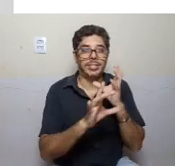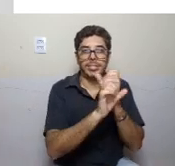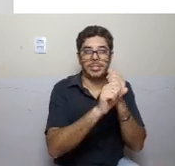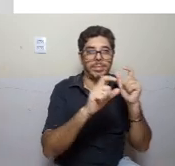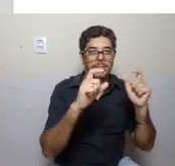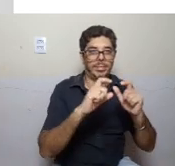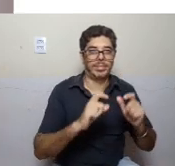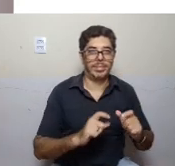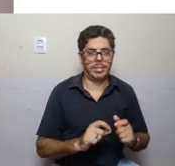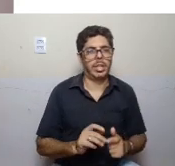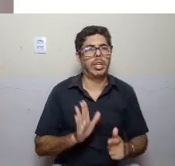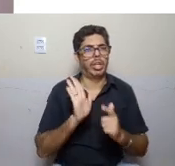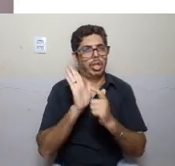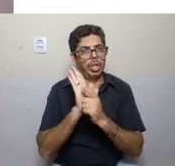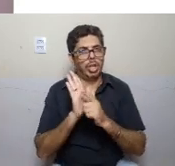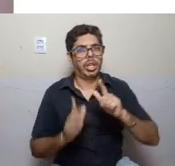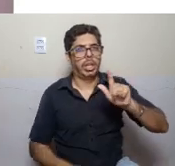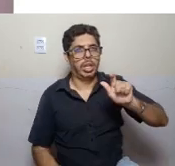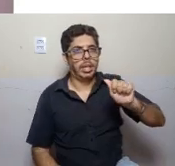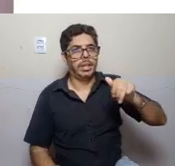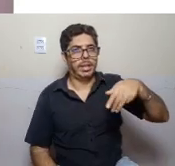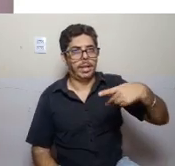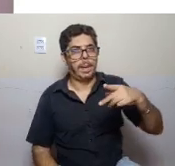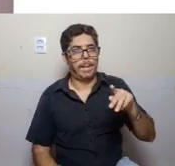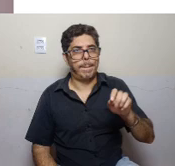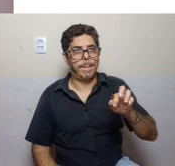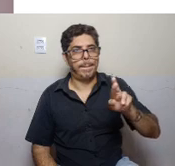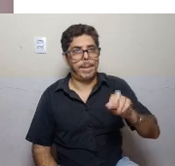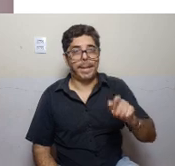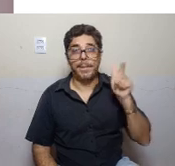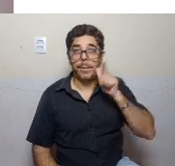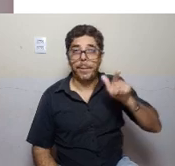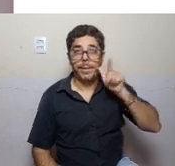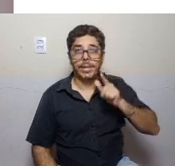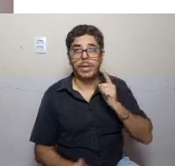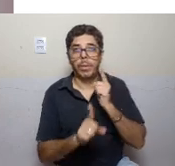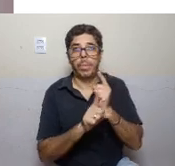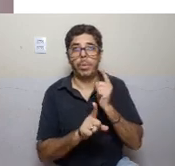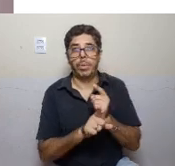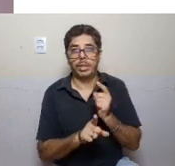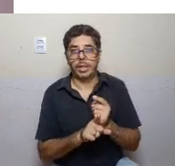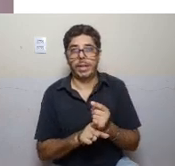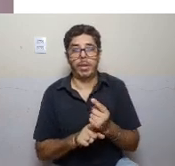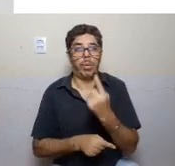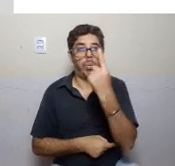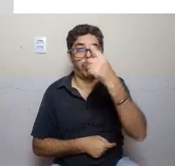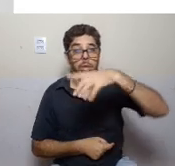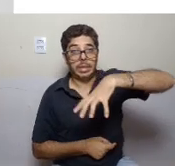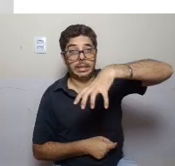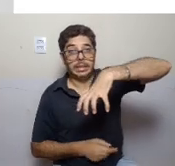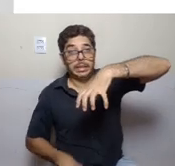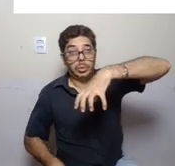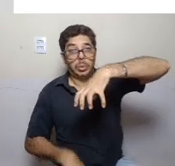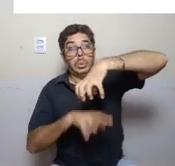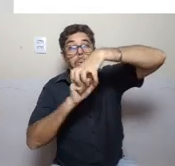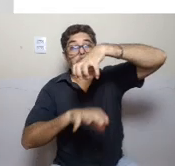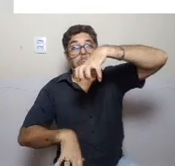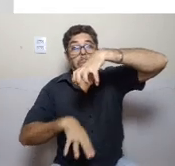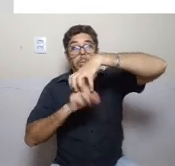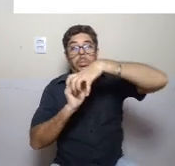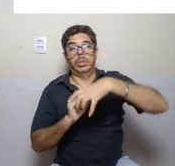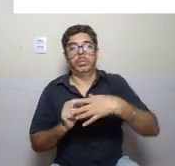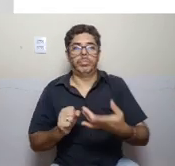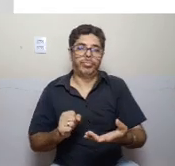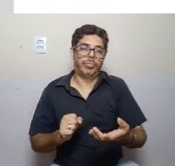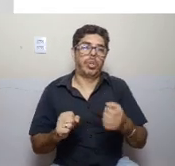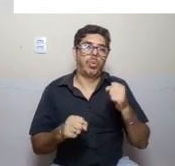vista matemático. A lei de Ampère pode ser usada para se determinar qual campo magnético será gerado por uma dada corrente elétrica. E